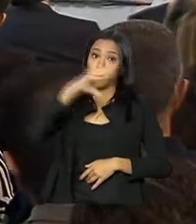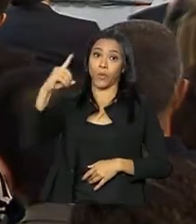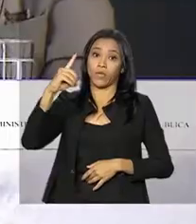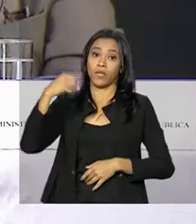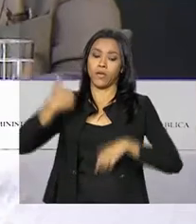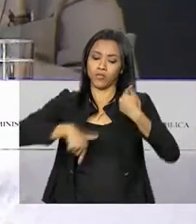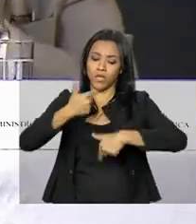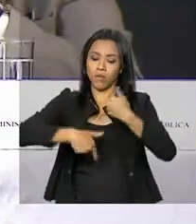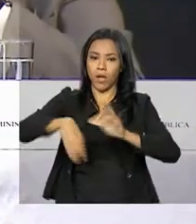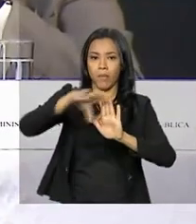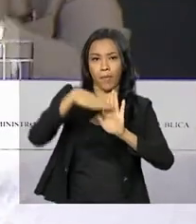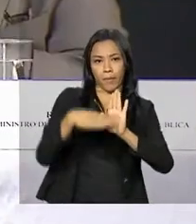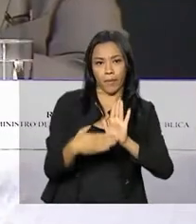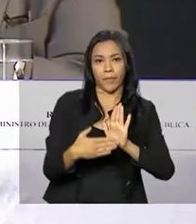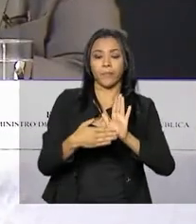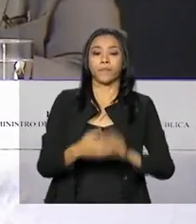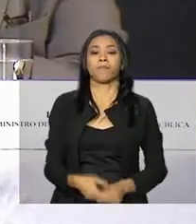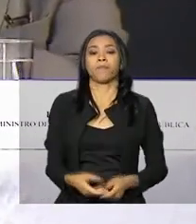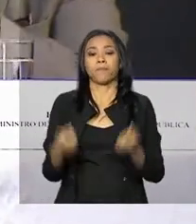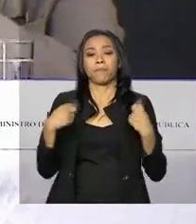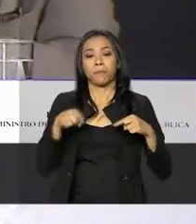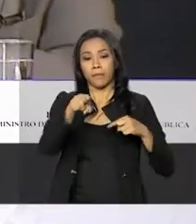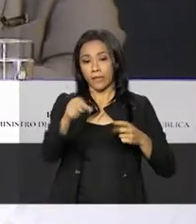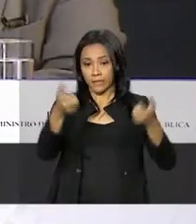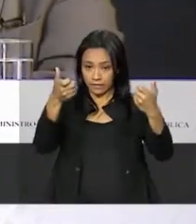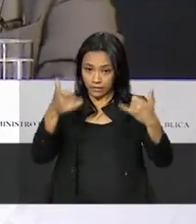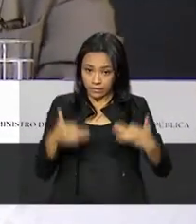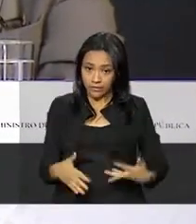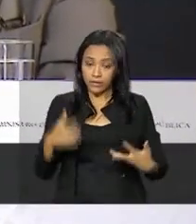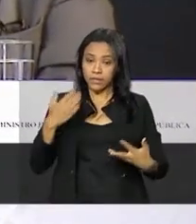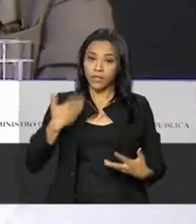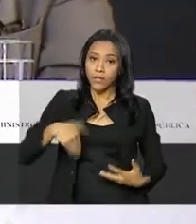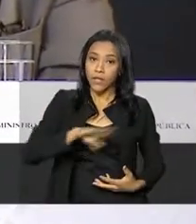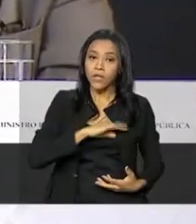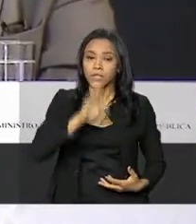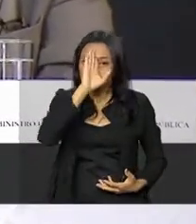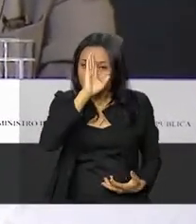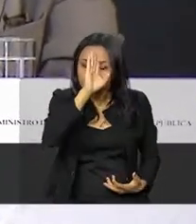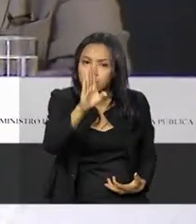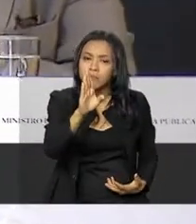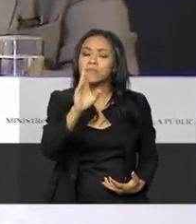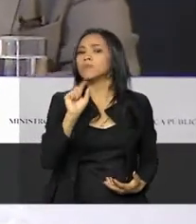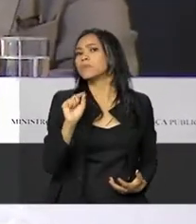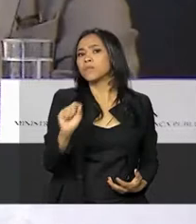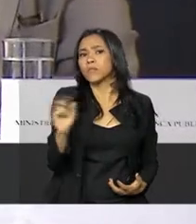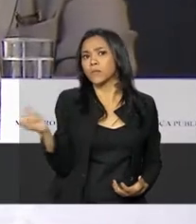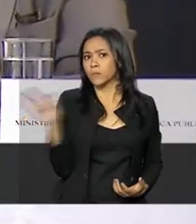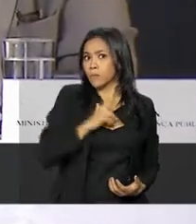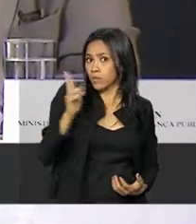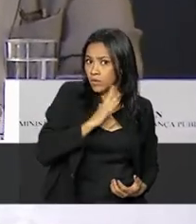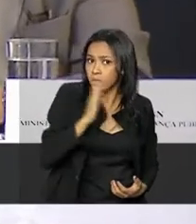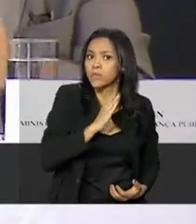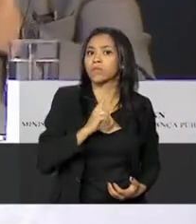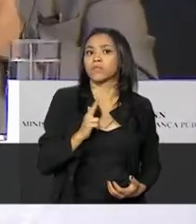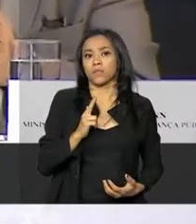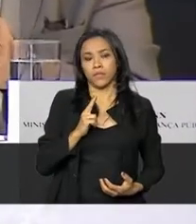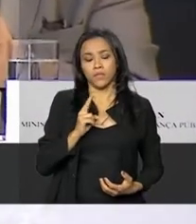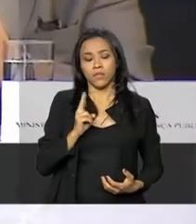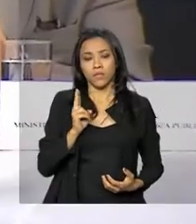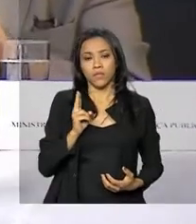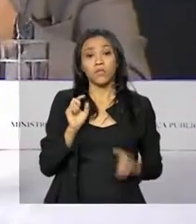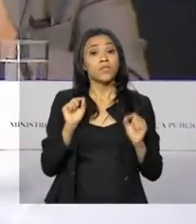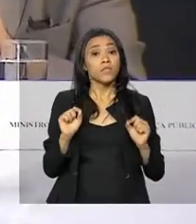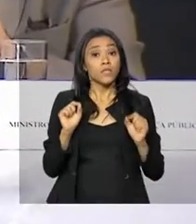ações. Nós procuramos priorizar, sobretudo, a necessidade, a urgência de colocar